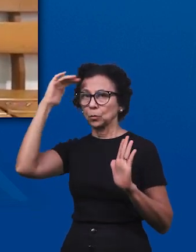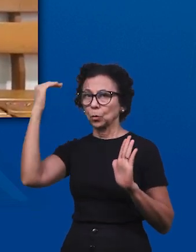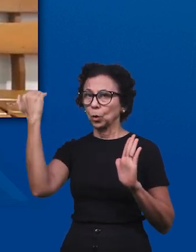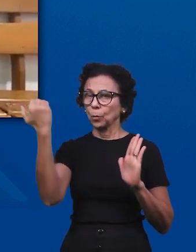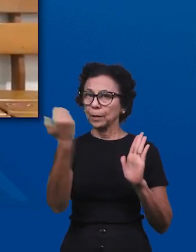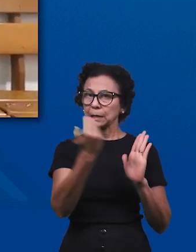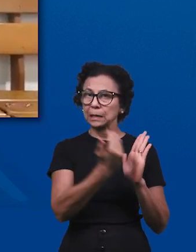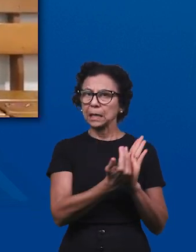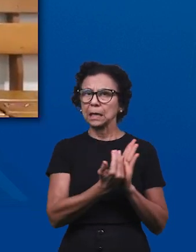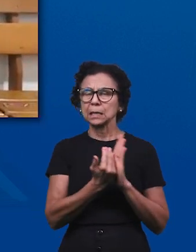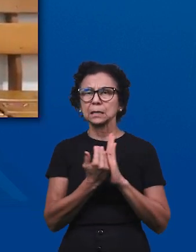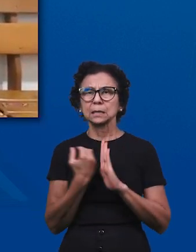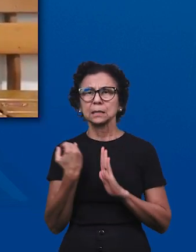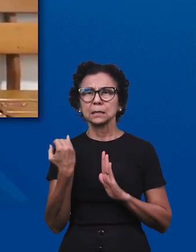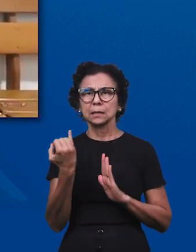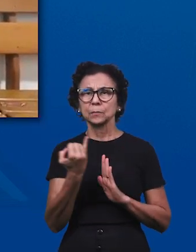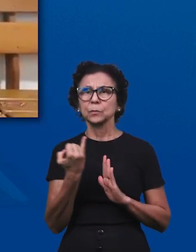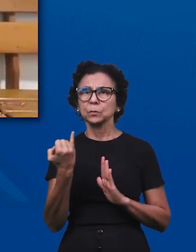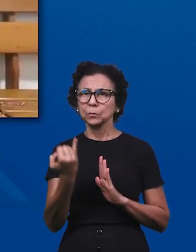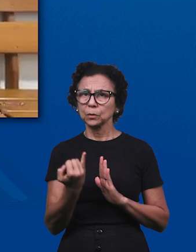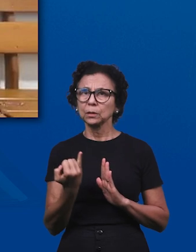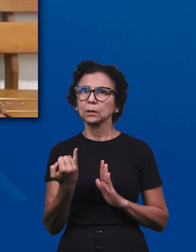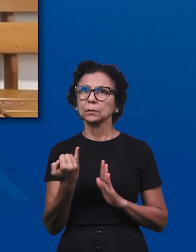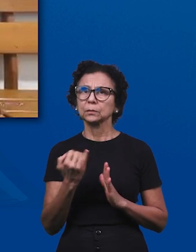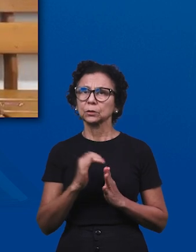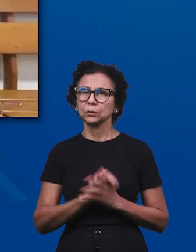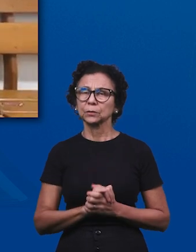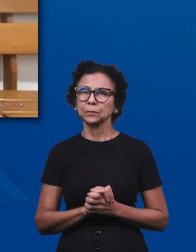isso é o essencial para o homem.